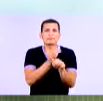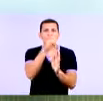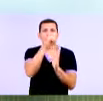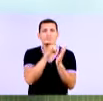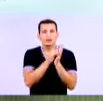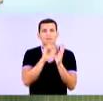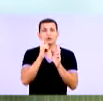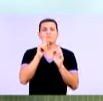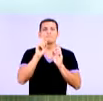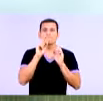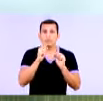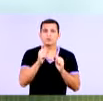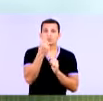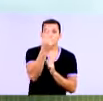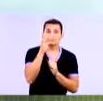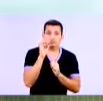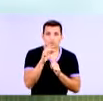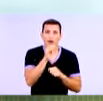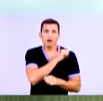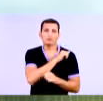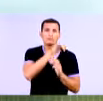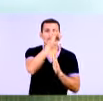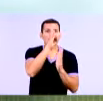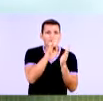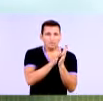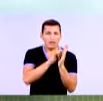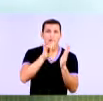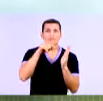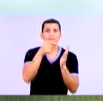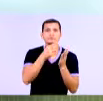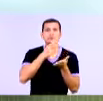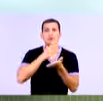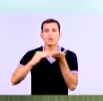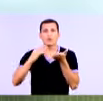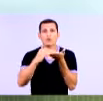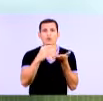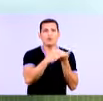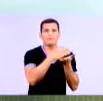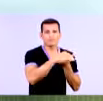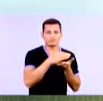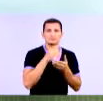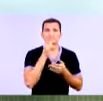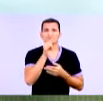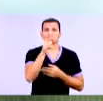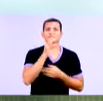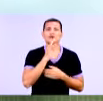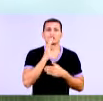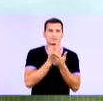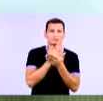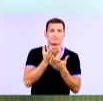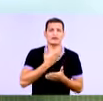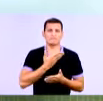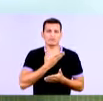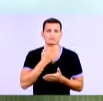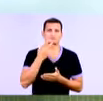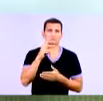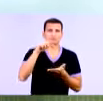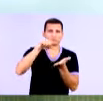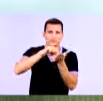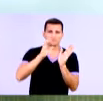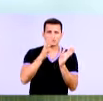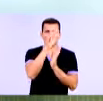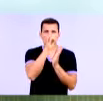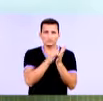baixar e fazer cópia para os demais, né? Talvez isso ajude. Então, se você conhece algum colega do seu polo que já baixou o arquivo de